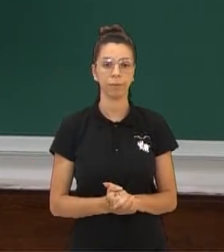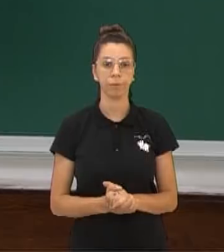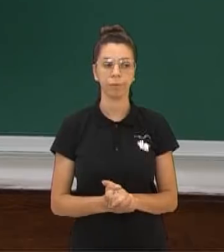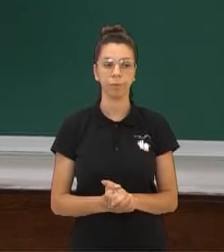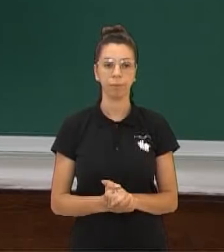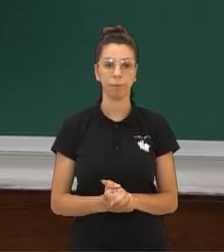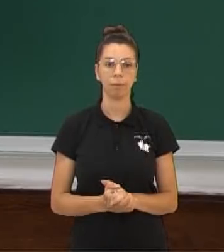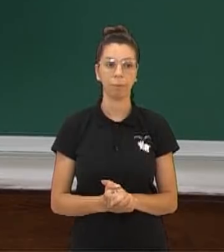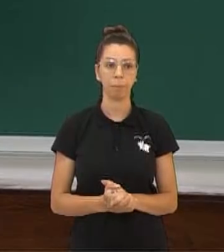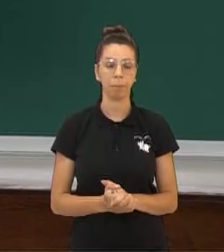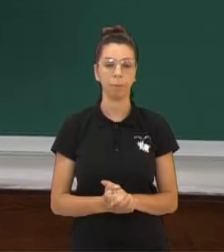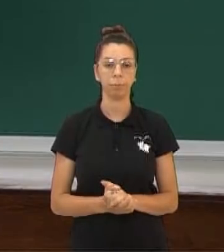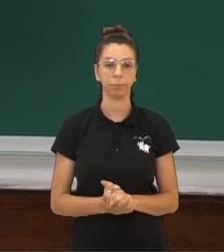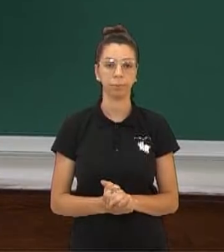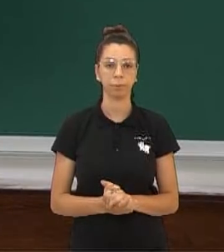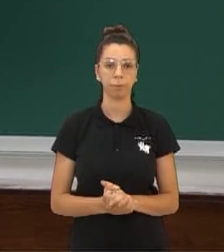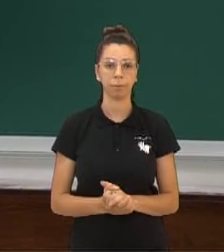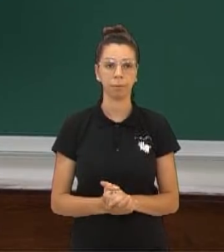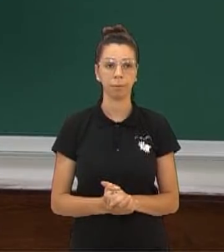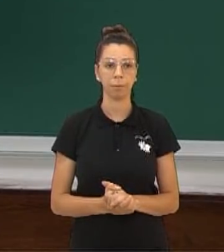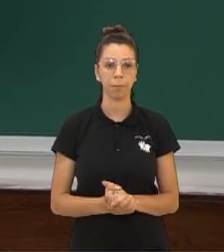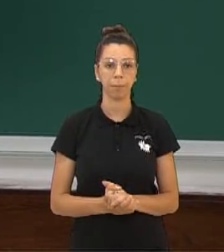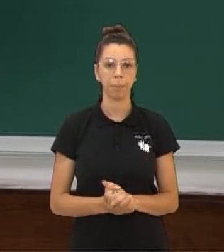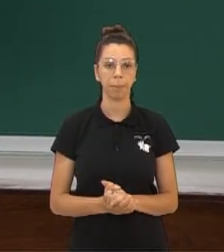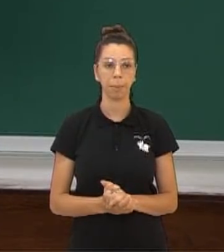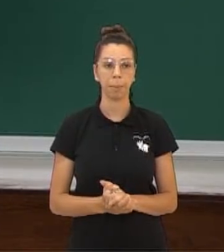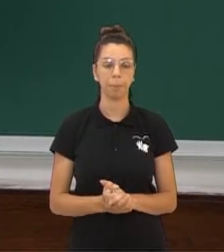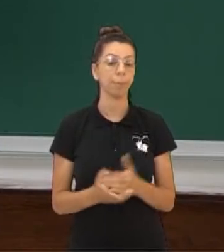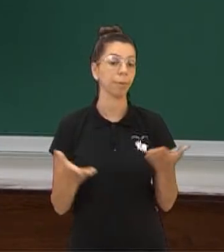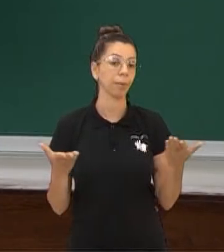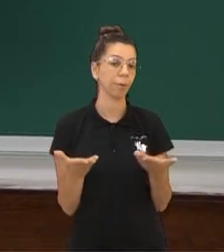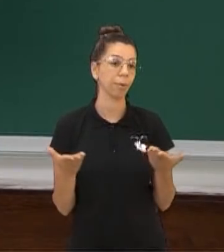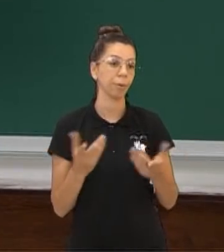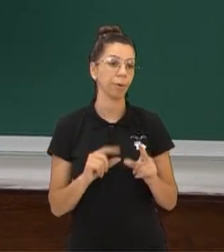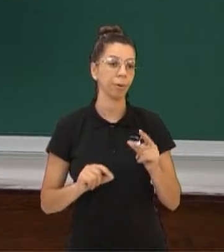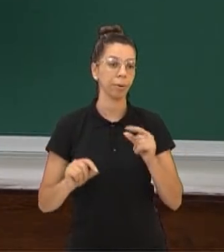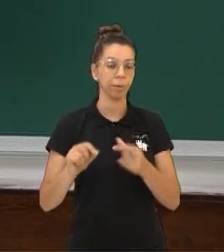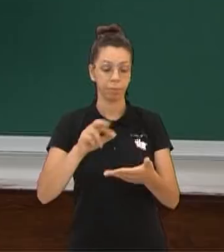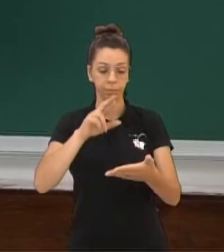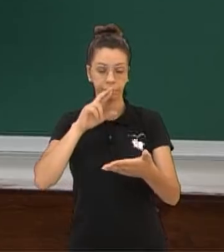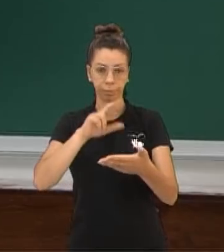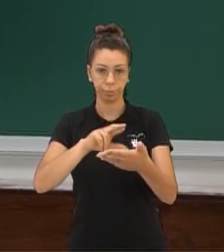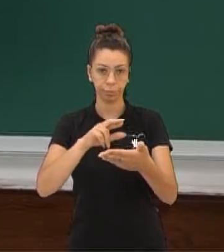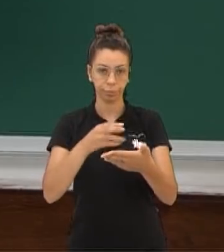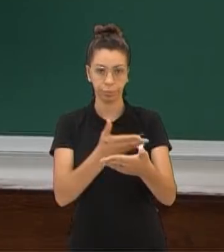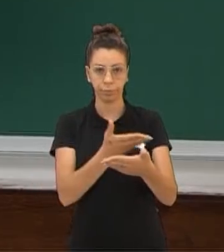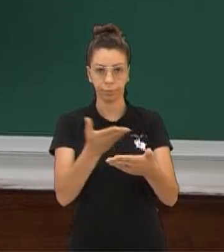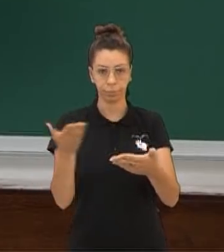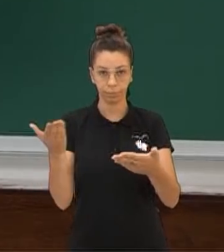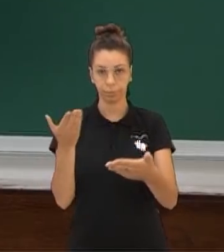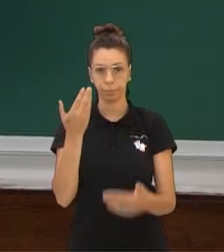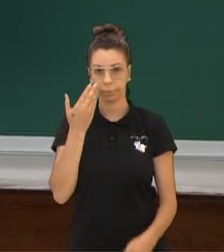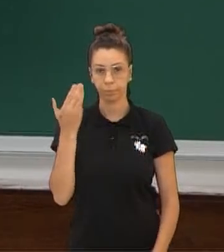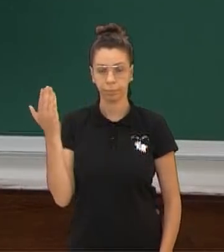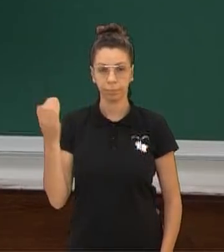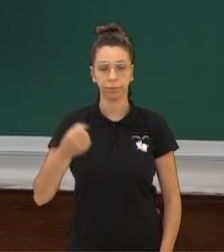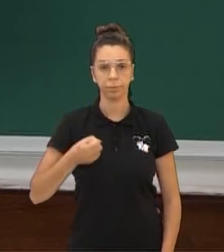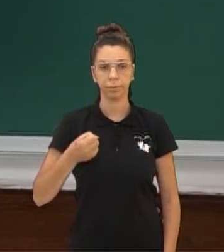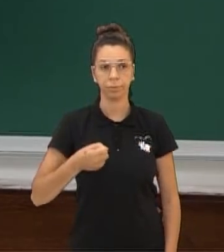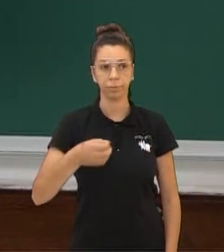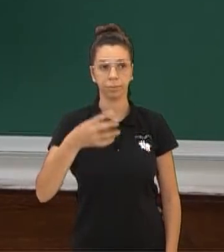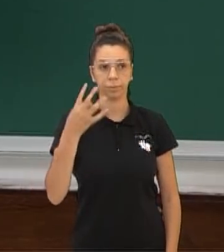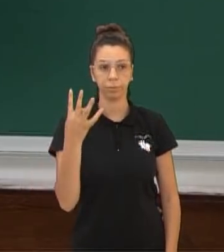ist. Esses são os mais usados, certo? Agora, vocês vão responder para mim essa questão no número